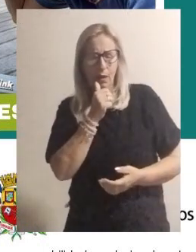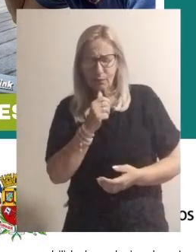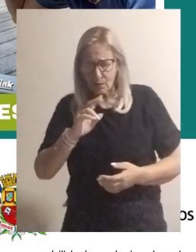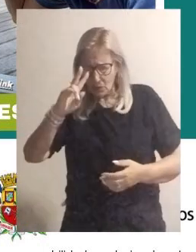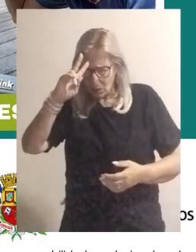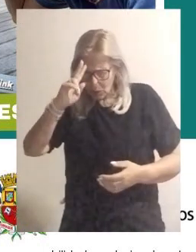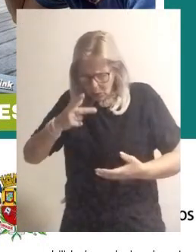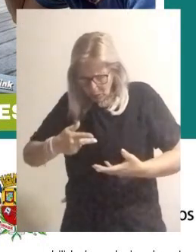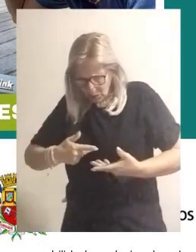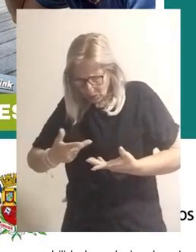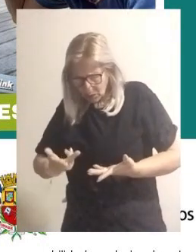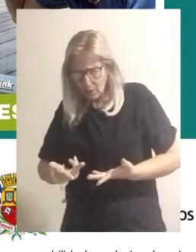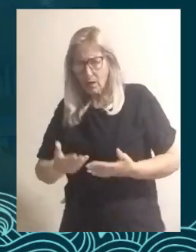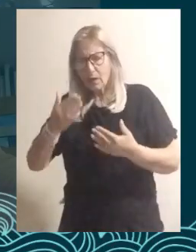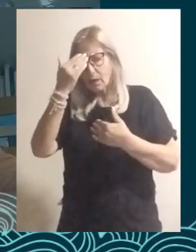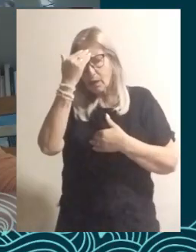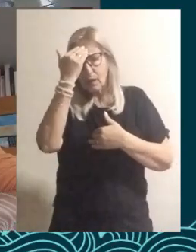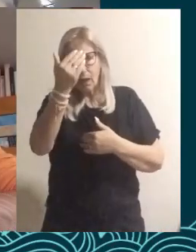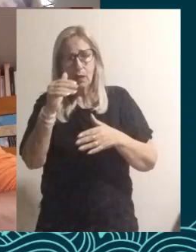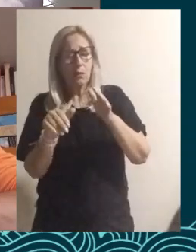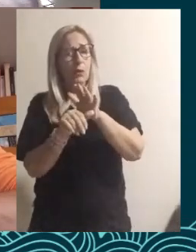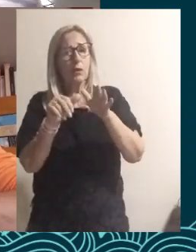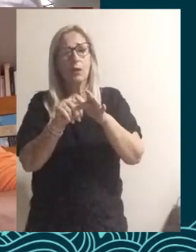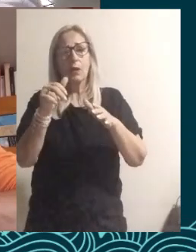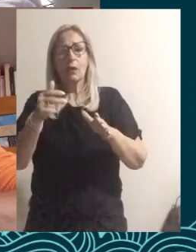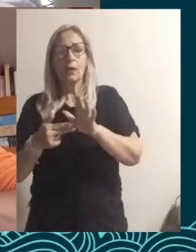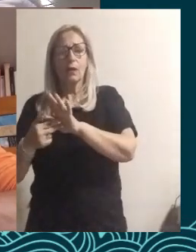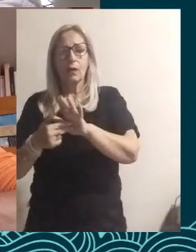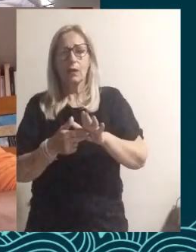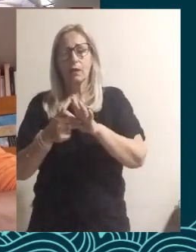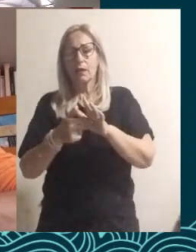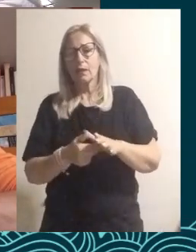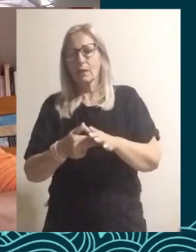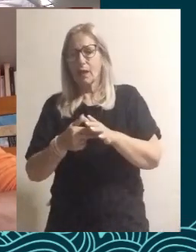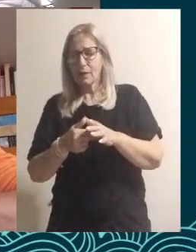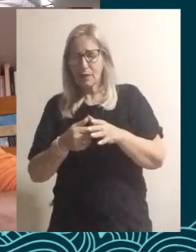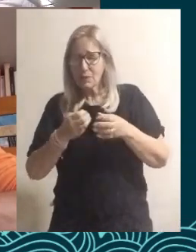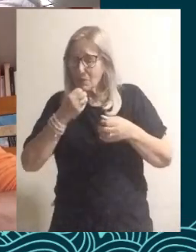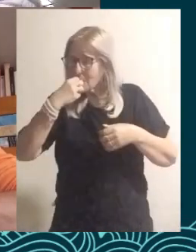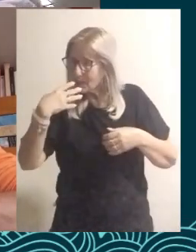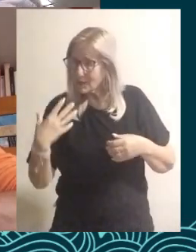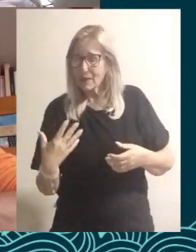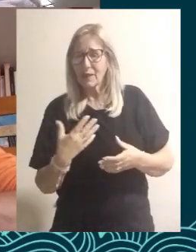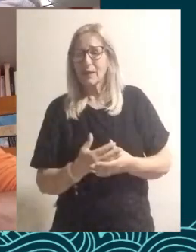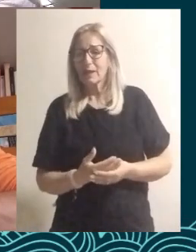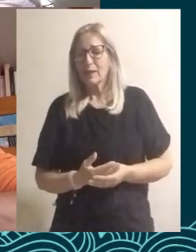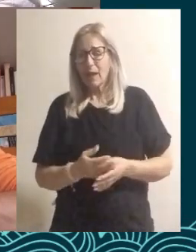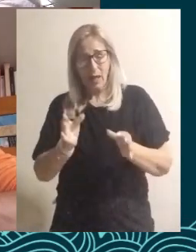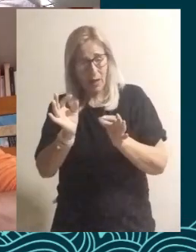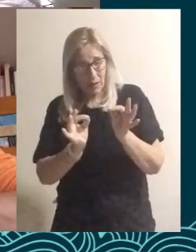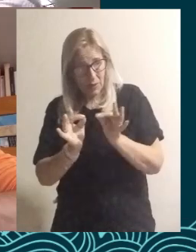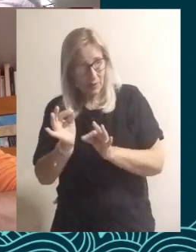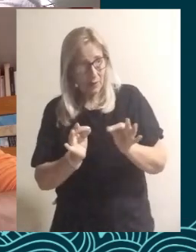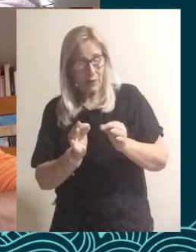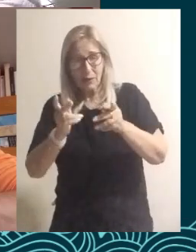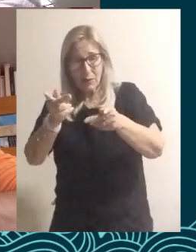leitura, mulheres em busca de si mesmo. Nossa, eu queria muito te agradecer, em primeiro lugar, essa imensa